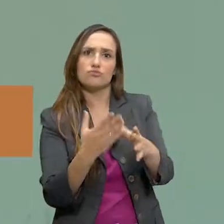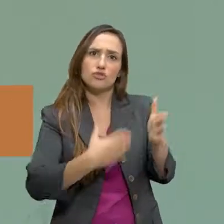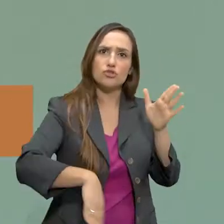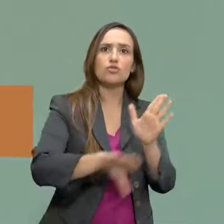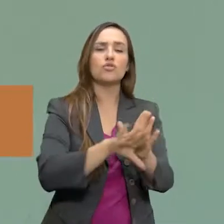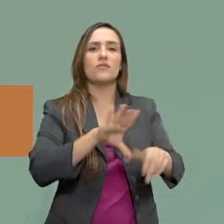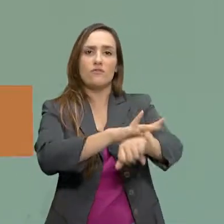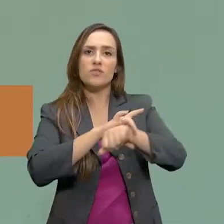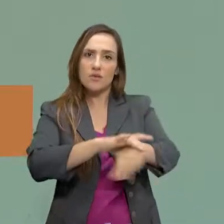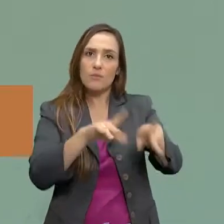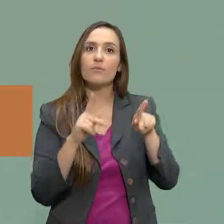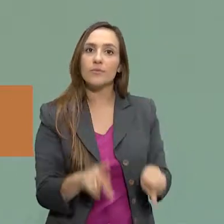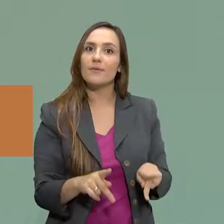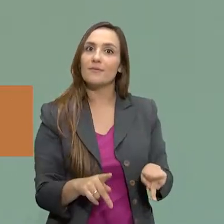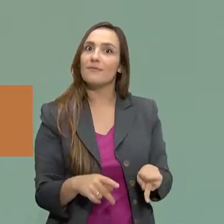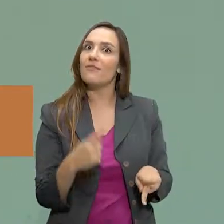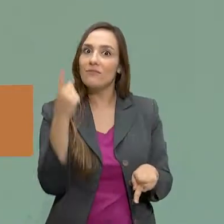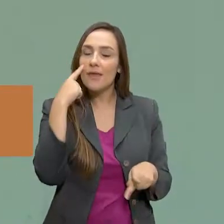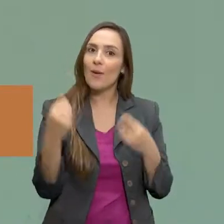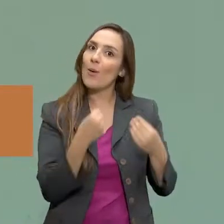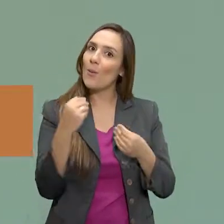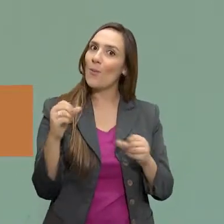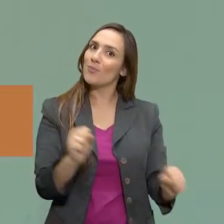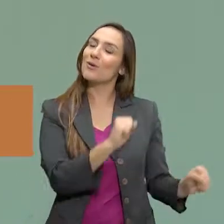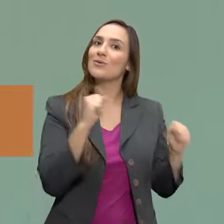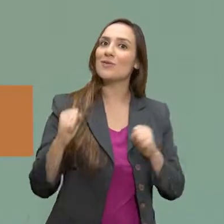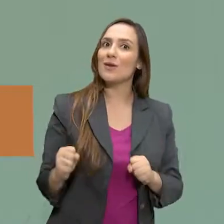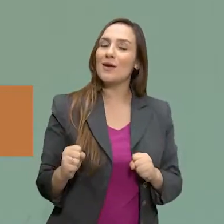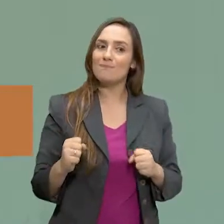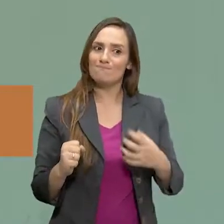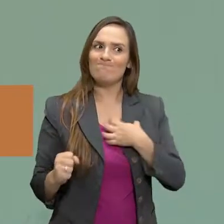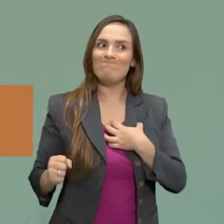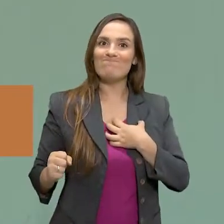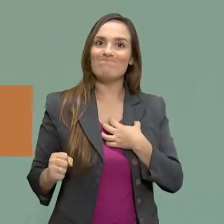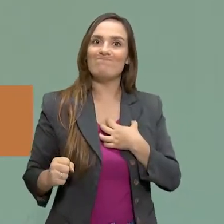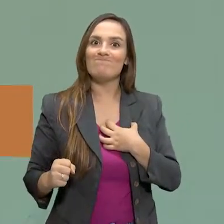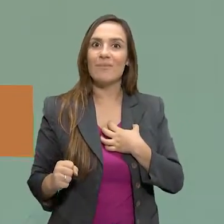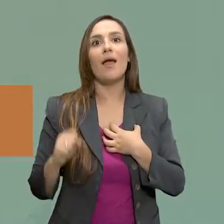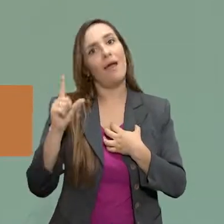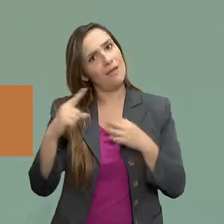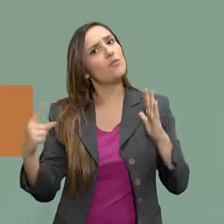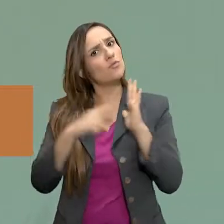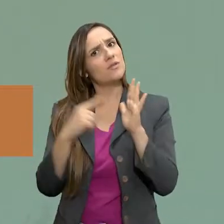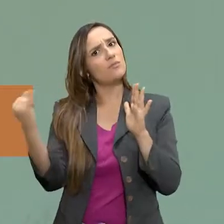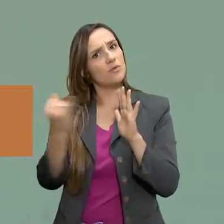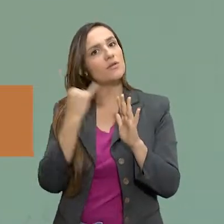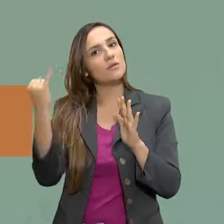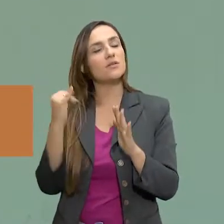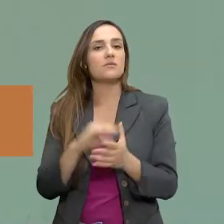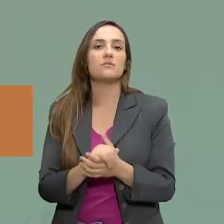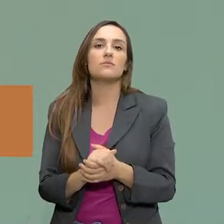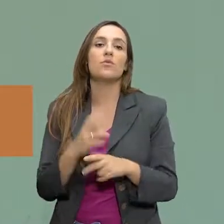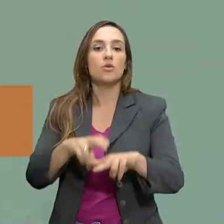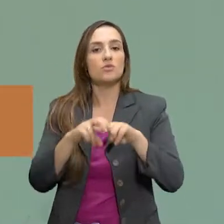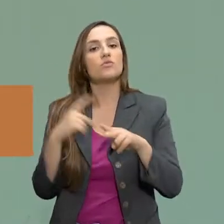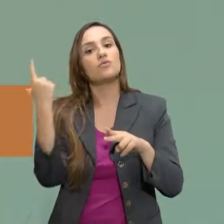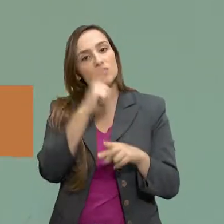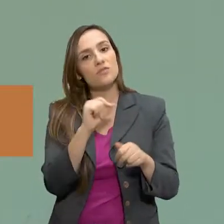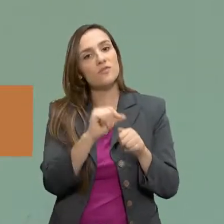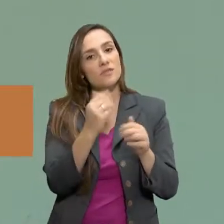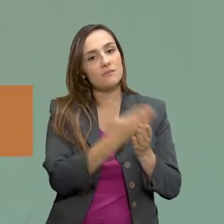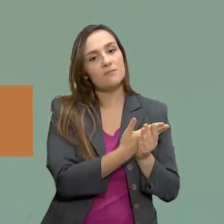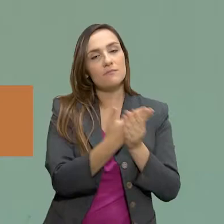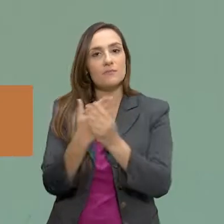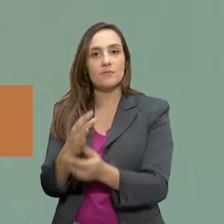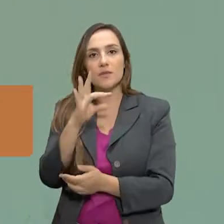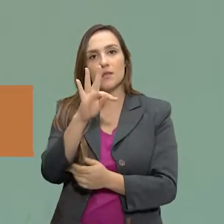todas juntas, mostrando aí a sororidade e o quanto isso é importante, quanto a denúncia é importante. Então, a denúncia junto lá com o Ministério